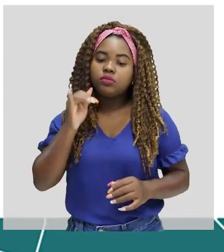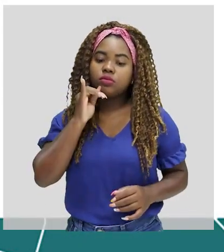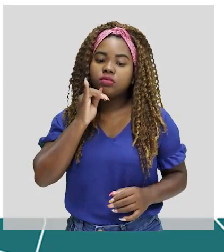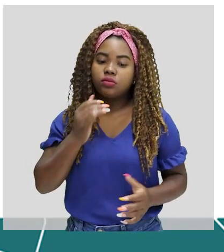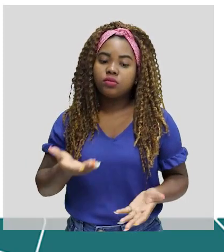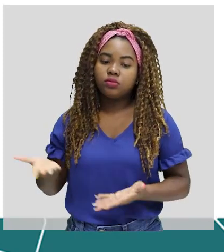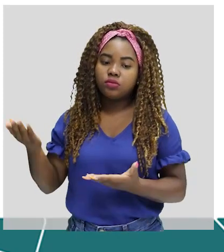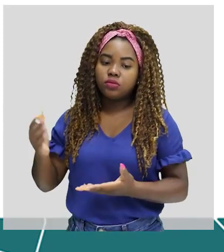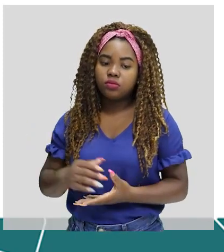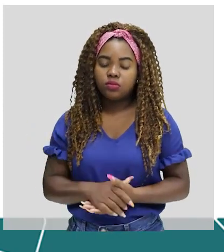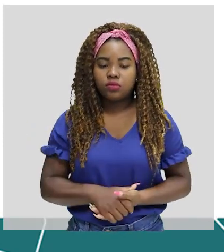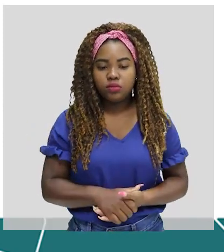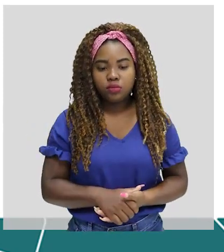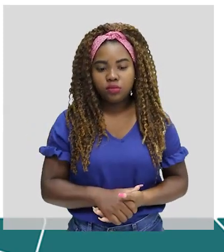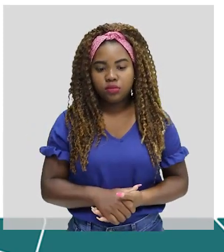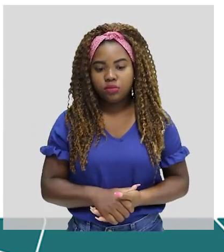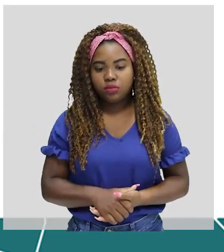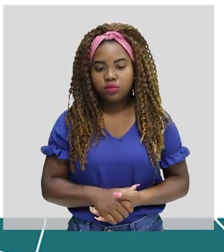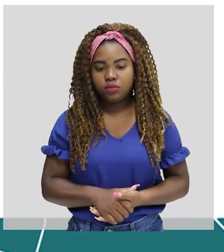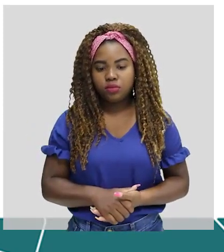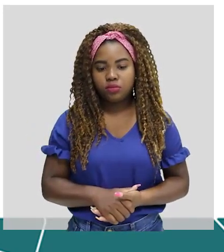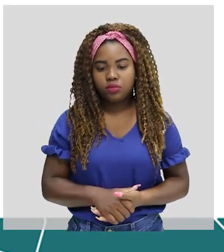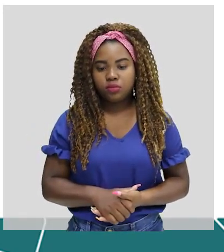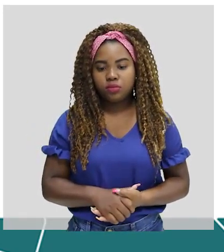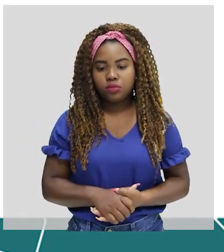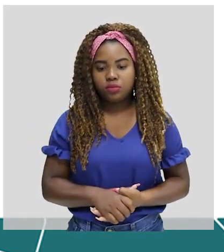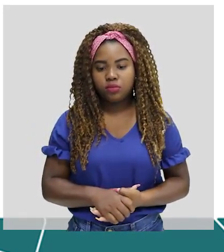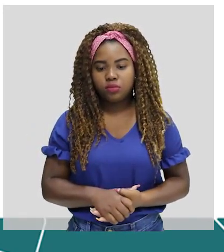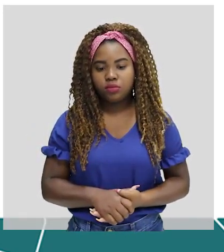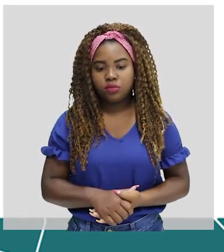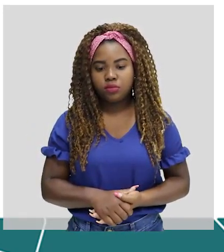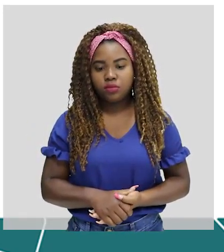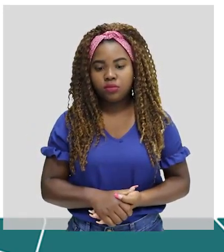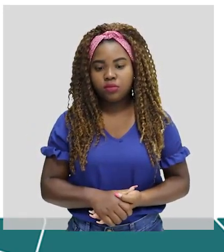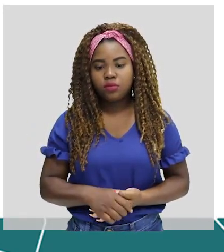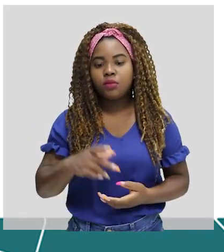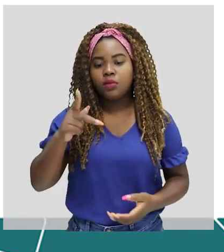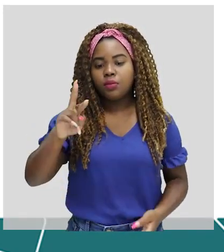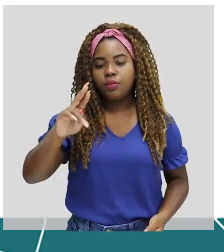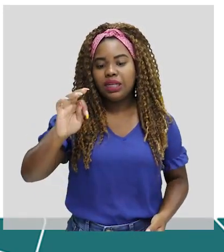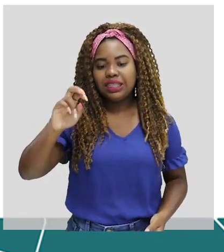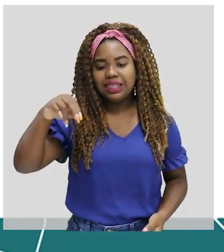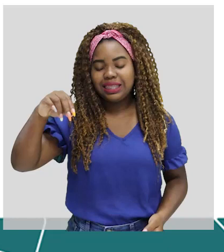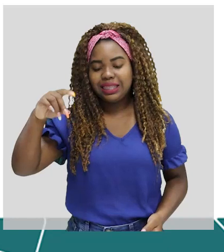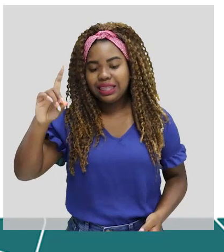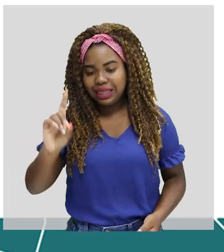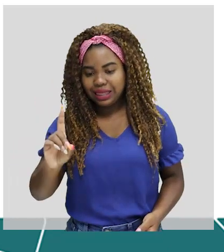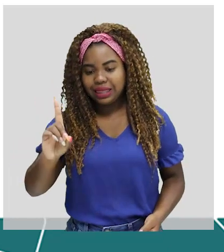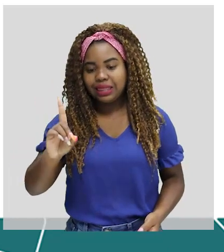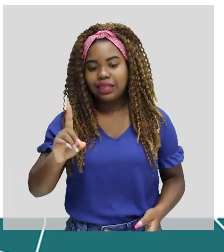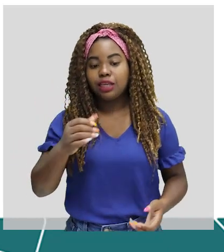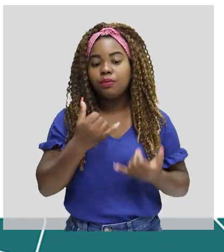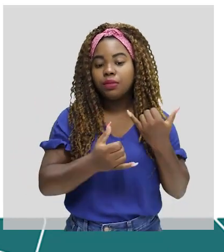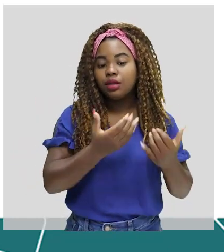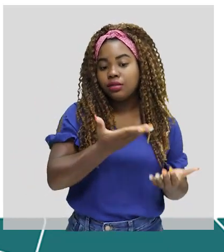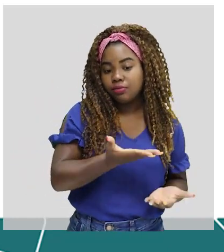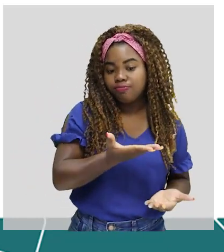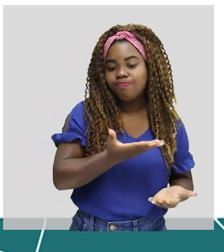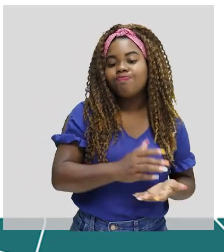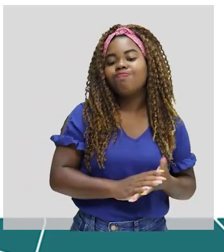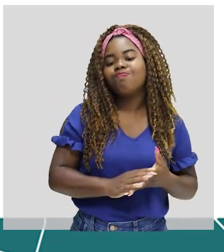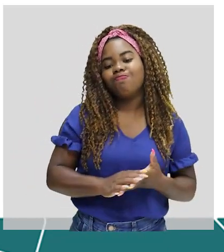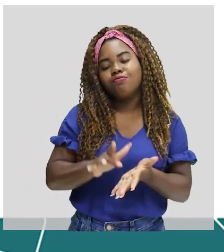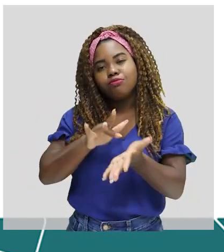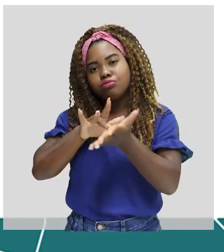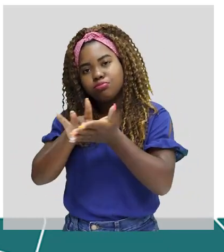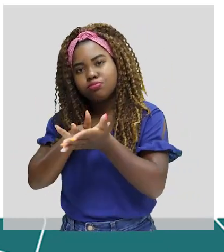de falso cognata, ó. Pretend parece com pretender, mas na verdade significa fingir.